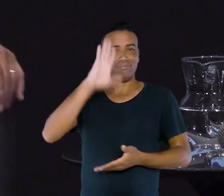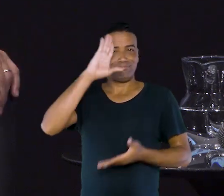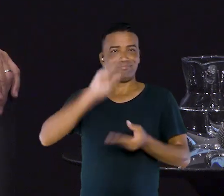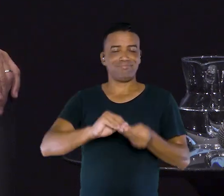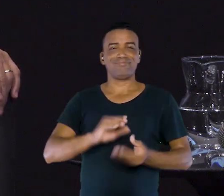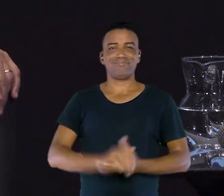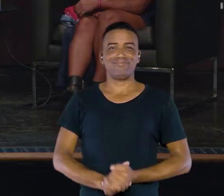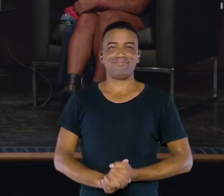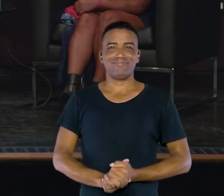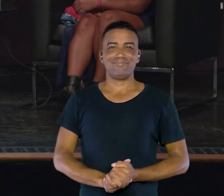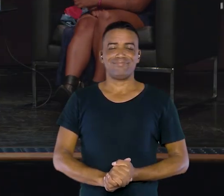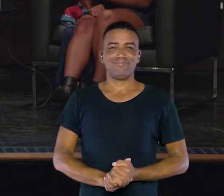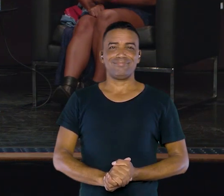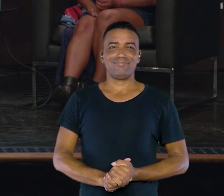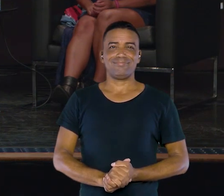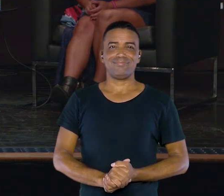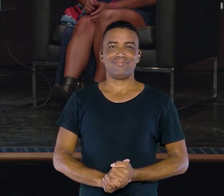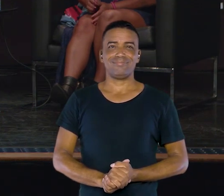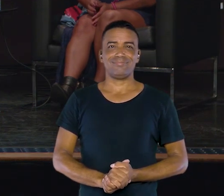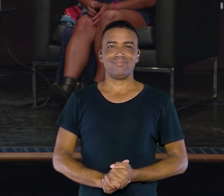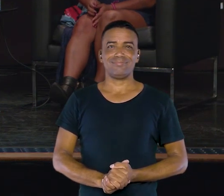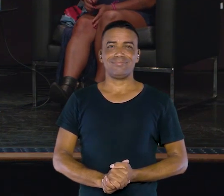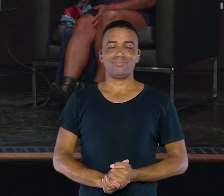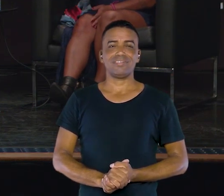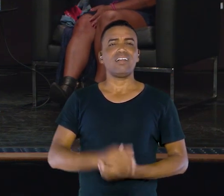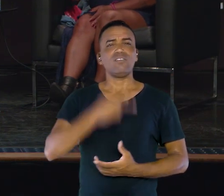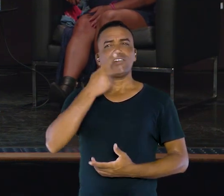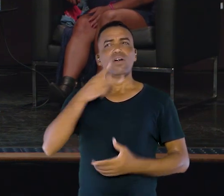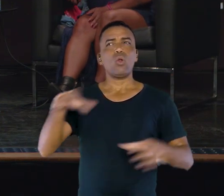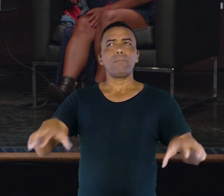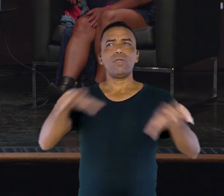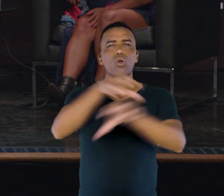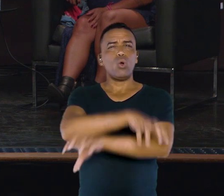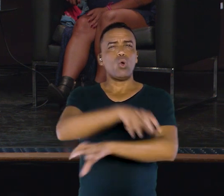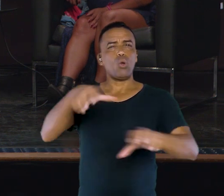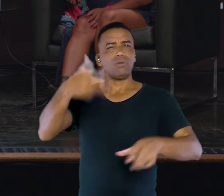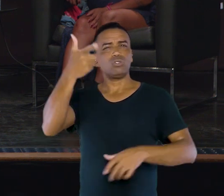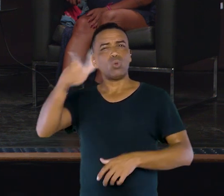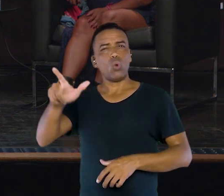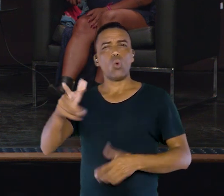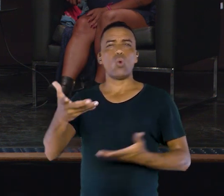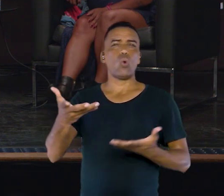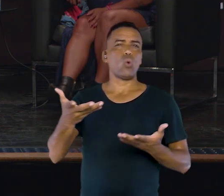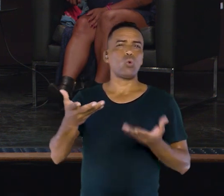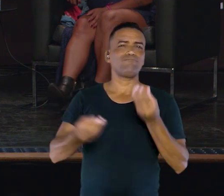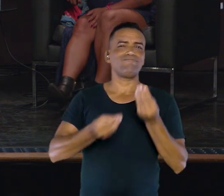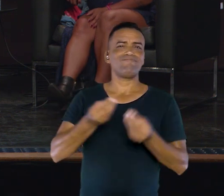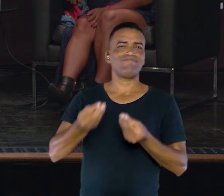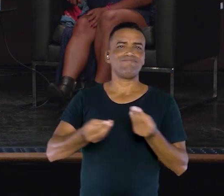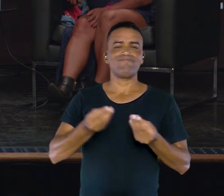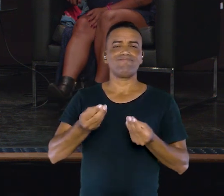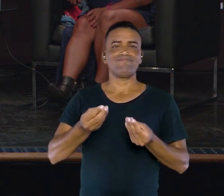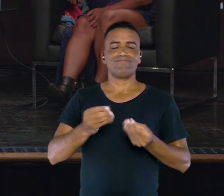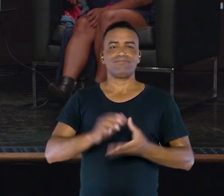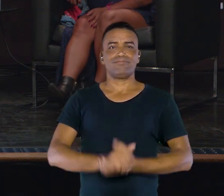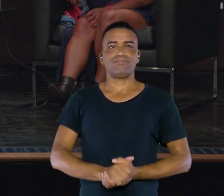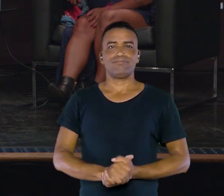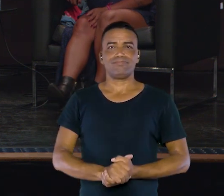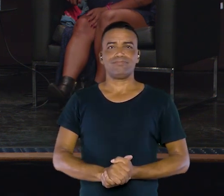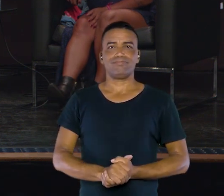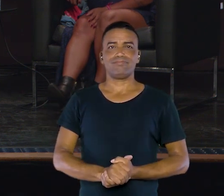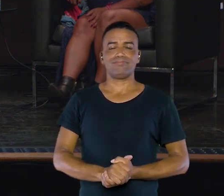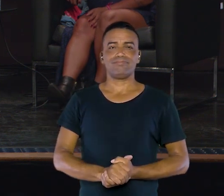responder rapidamente. Só uma lembrança que você falou sobre os outros biomas, você não comentou. Lembra que você falou que ia falar sobre a Mata Atlântica e